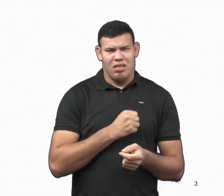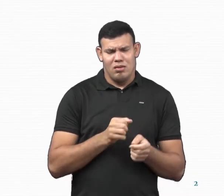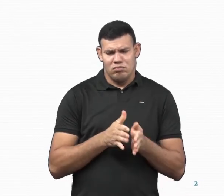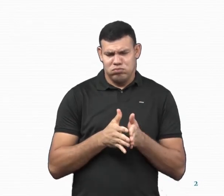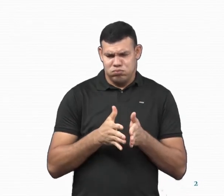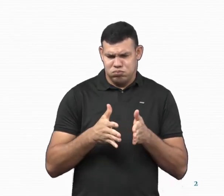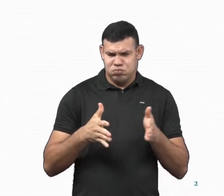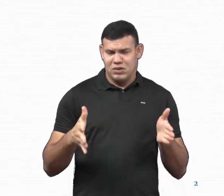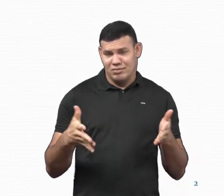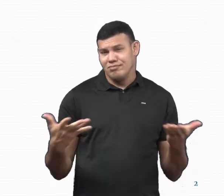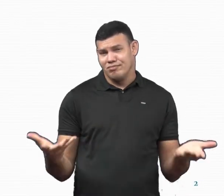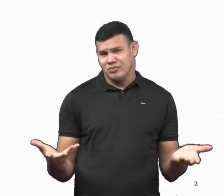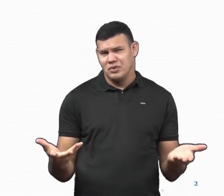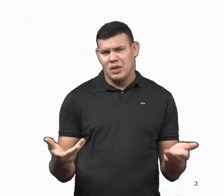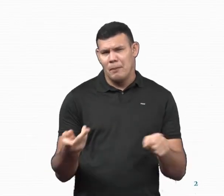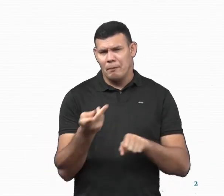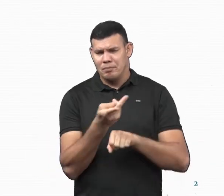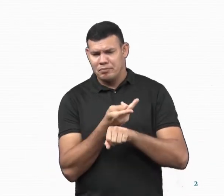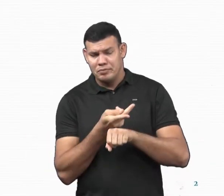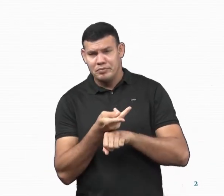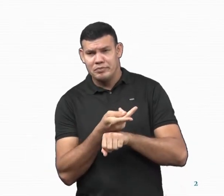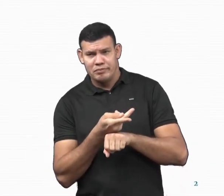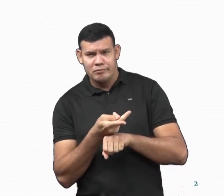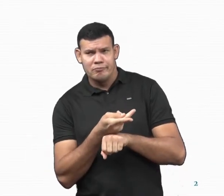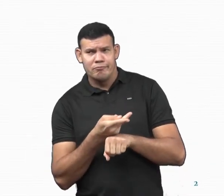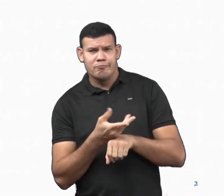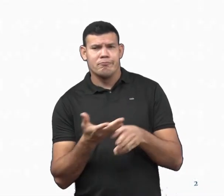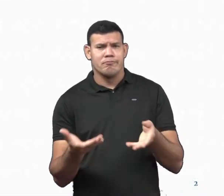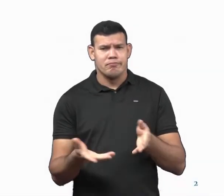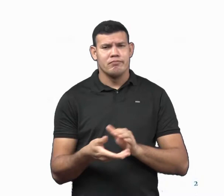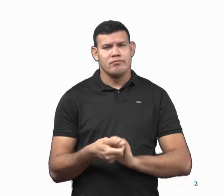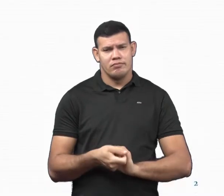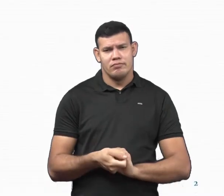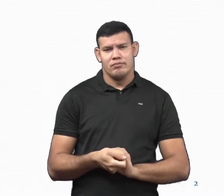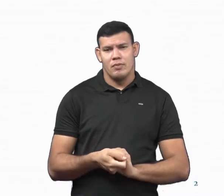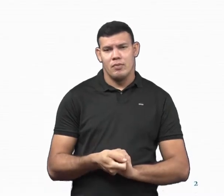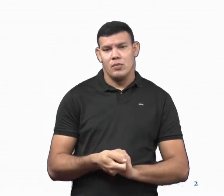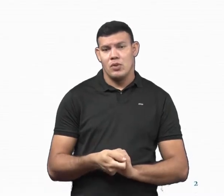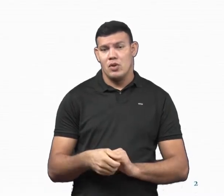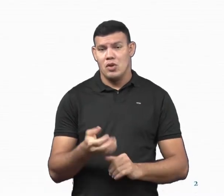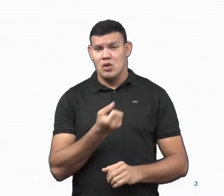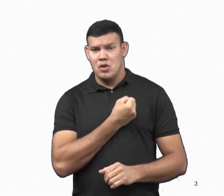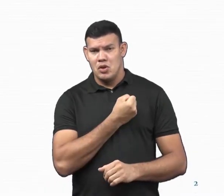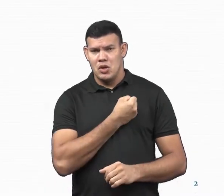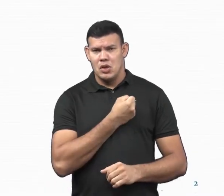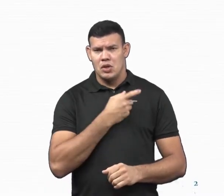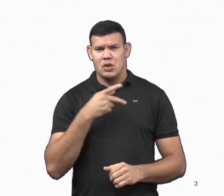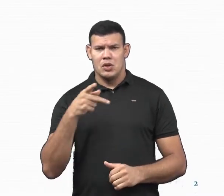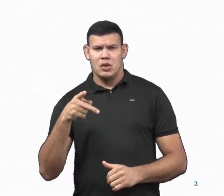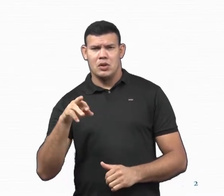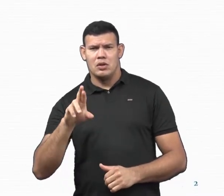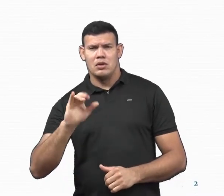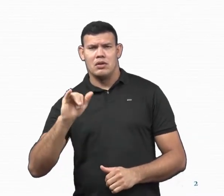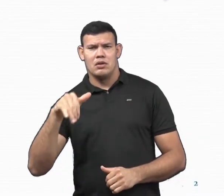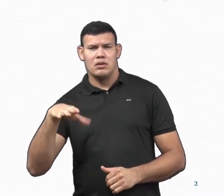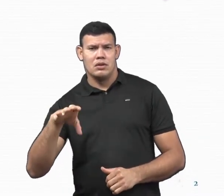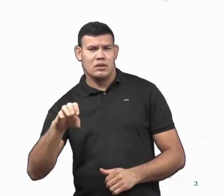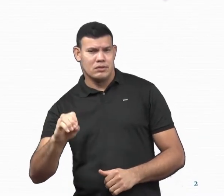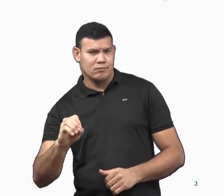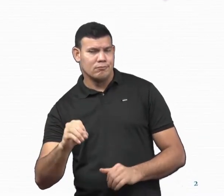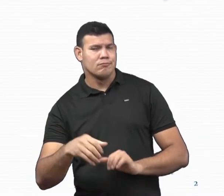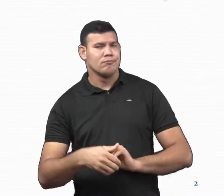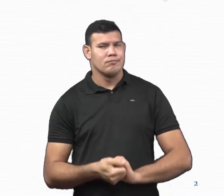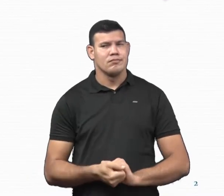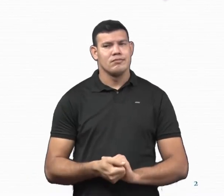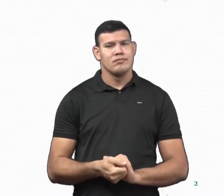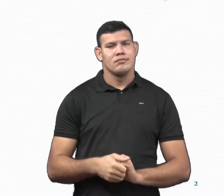16 e vou procurar usar os números primos para fazer essa divisão, começando do menor para o maior. Então, é o 2, né? Porque 16 é